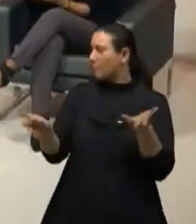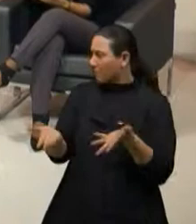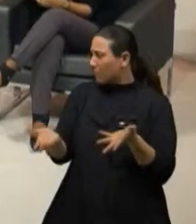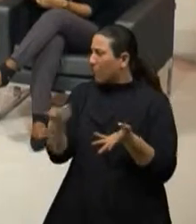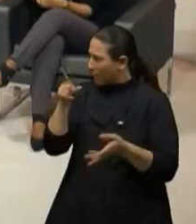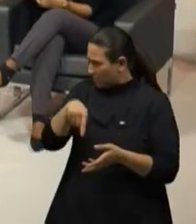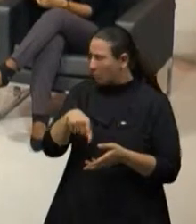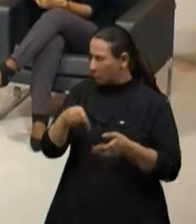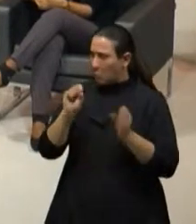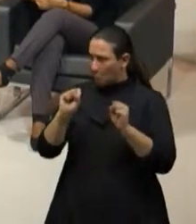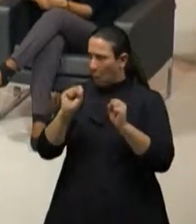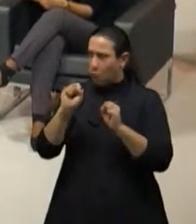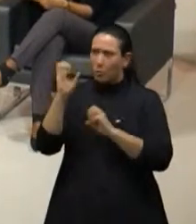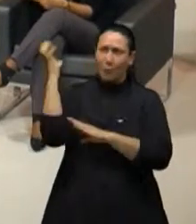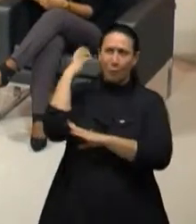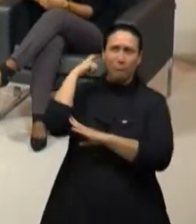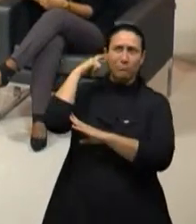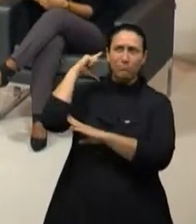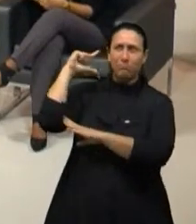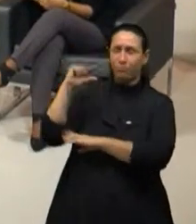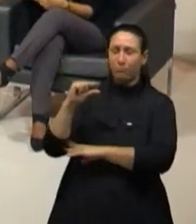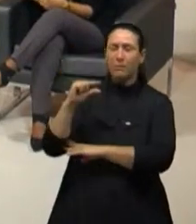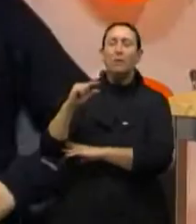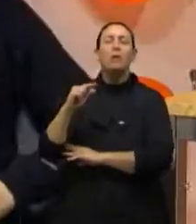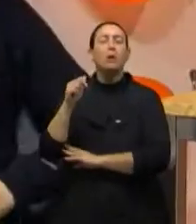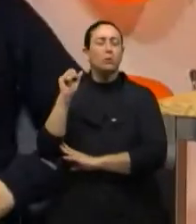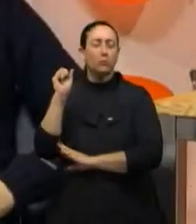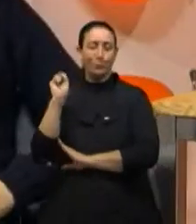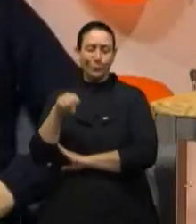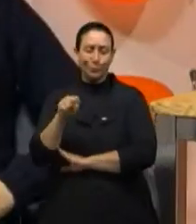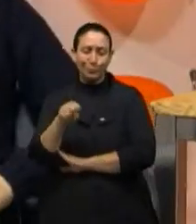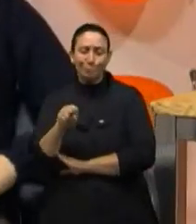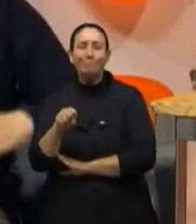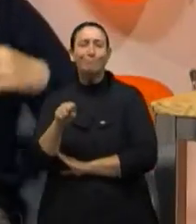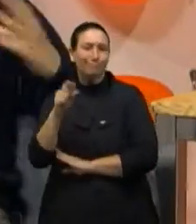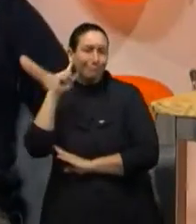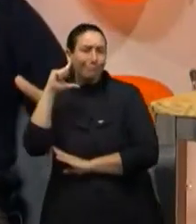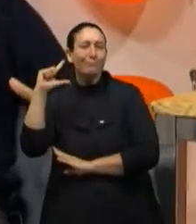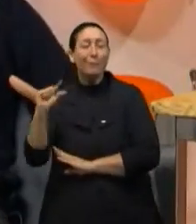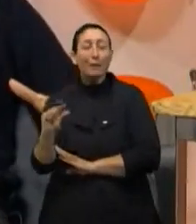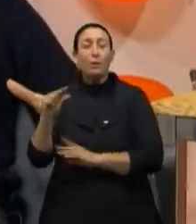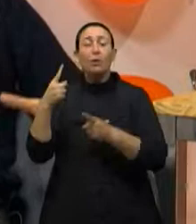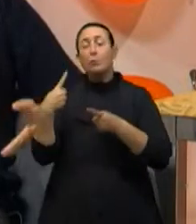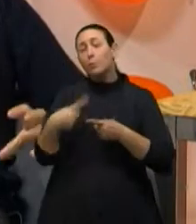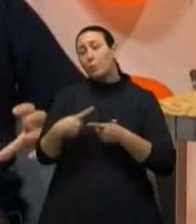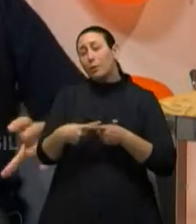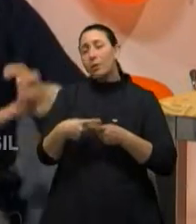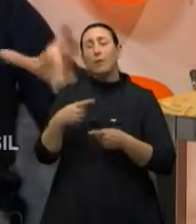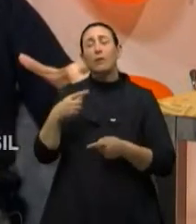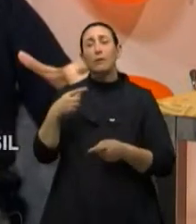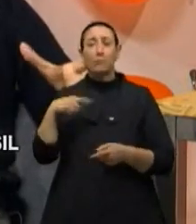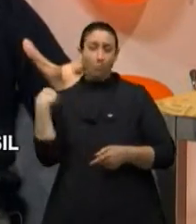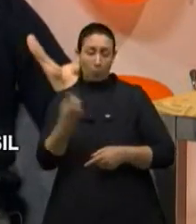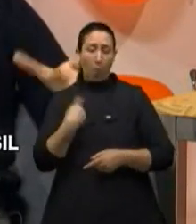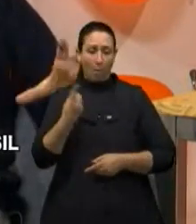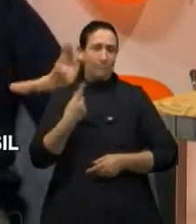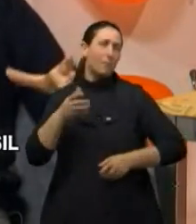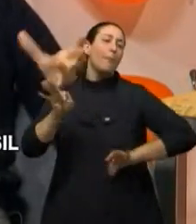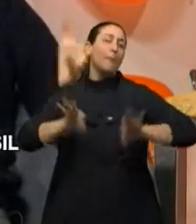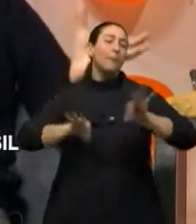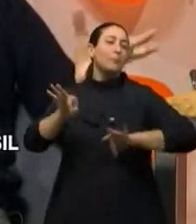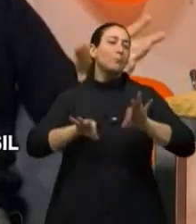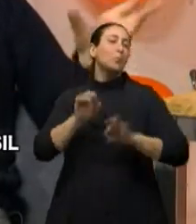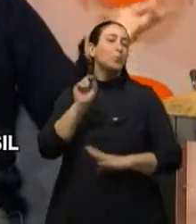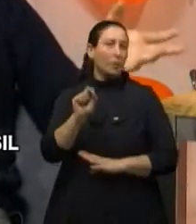interfere na nossa audição Vivian começa a interferir sim Isabel porque nós fomos preparados tá para h os